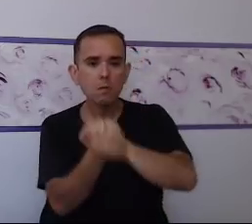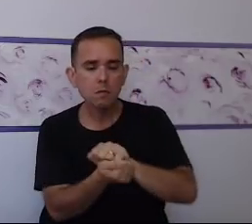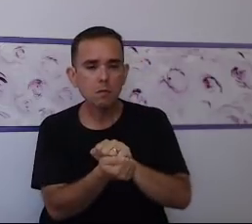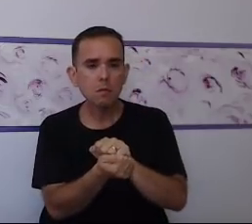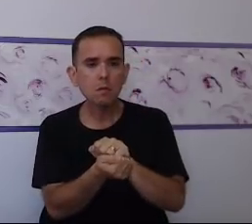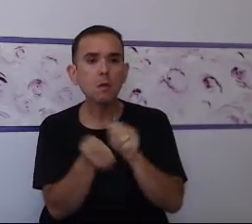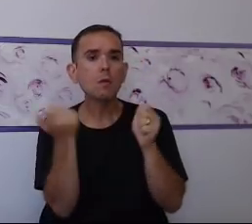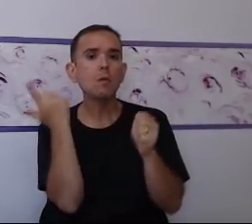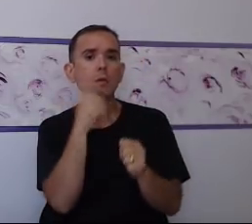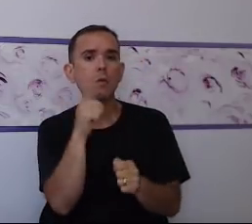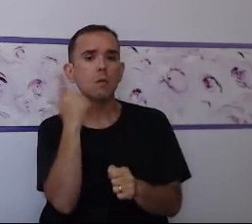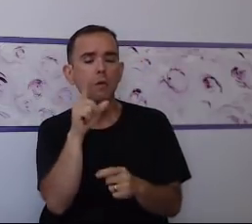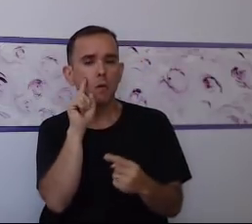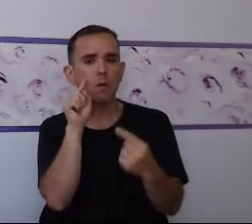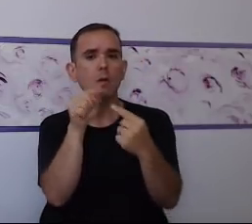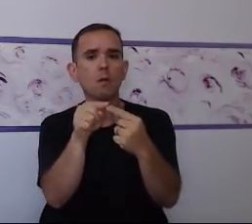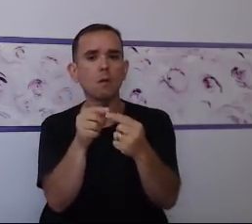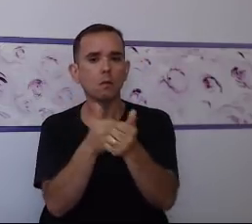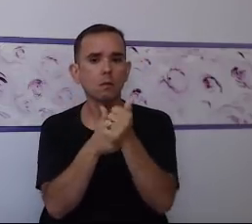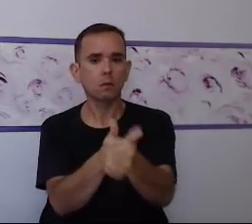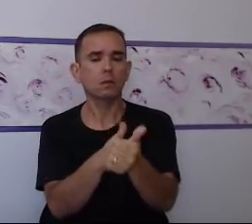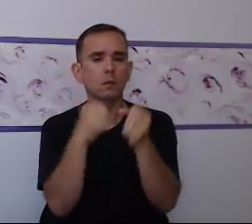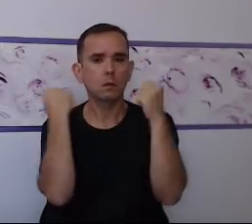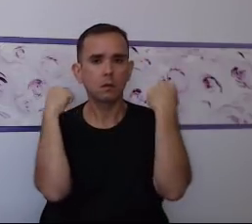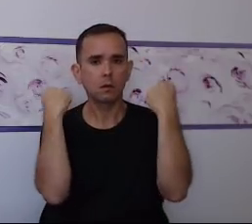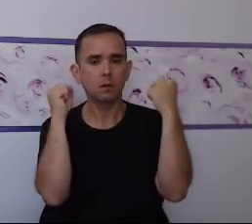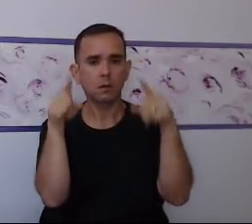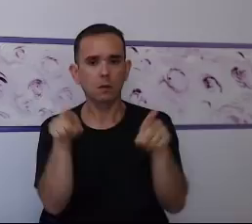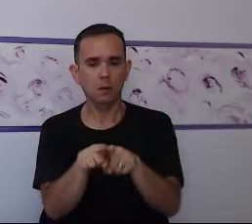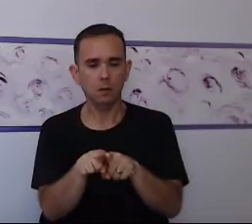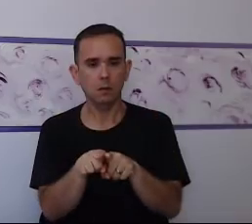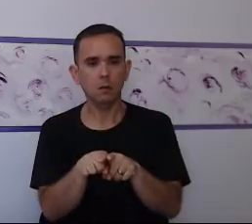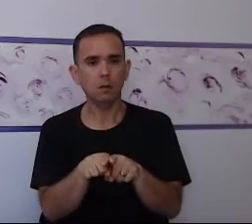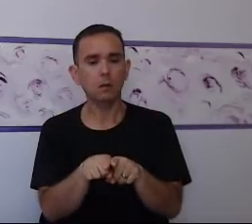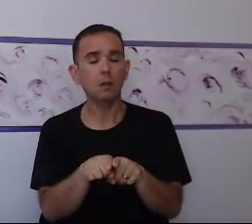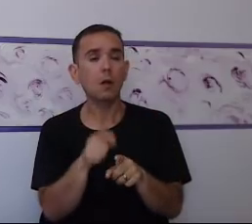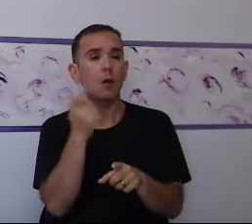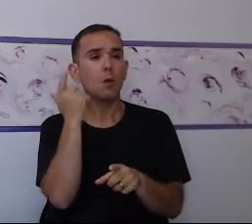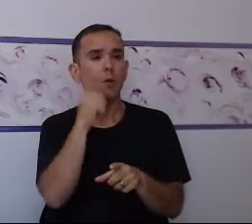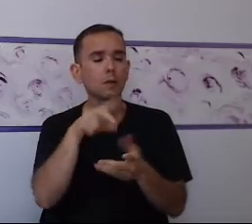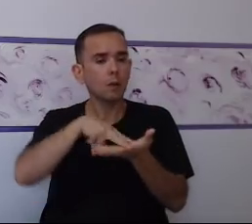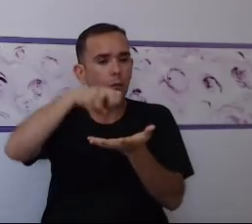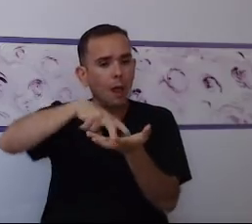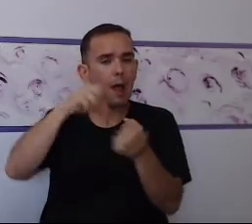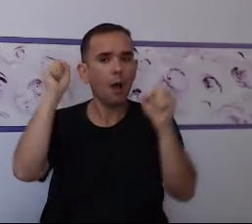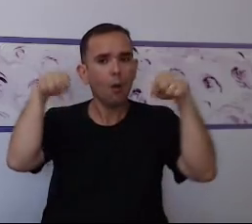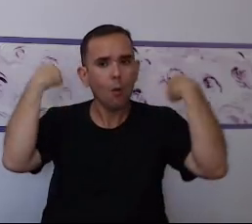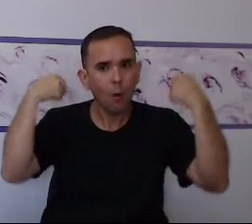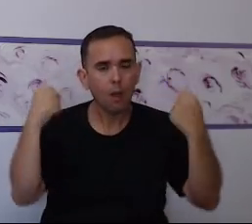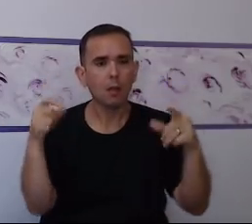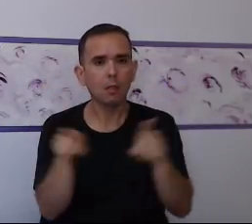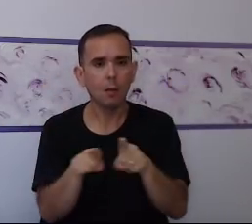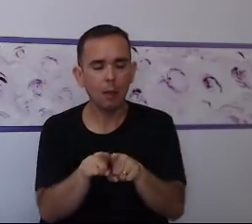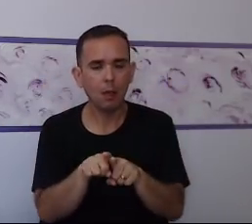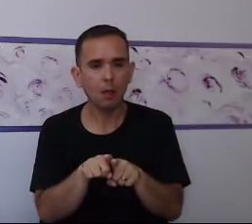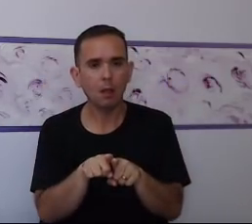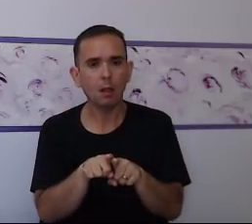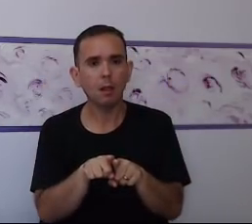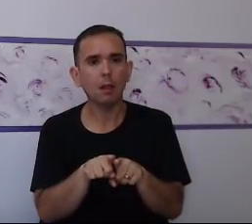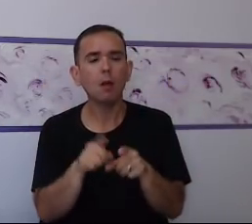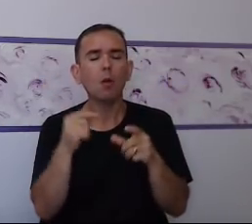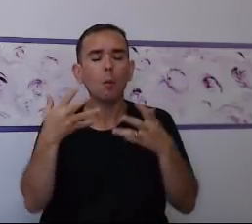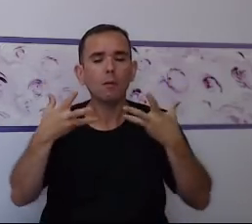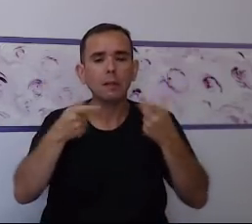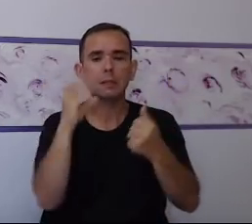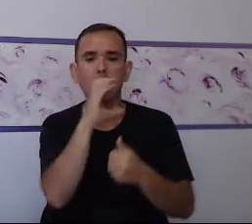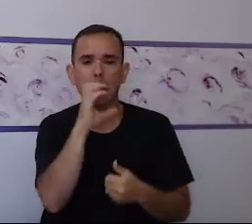que ele possa conseguir acompanhar a educação física. Tá? Possui capacidade física de pular, correr, e as habilidades motoras, como